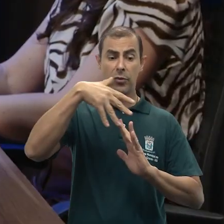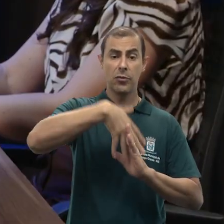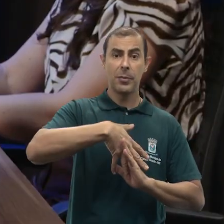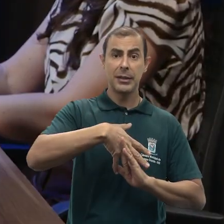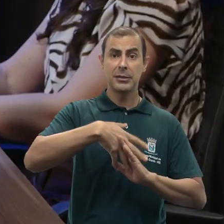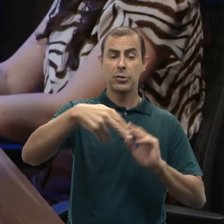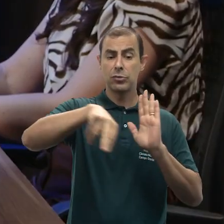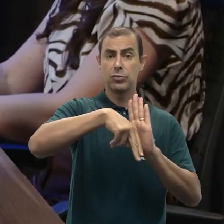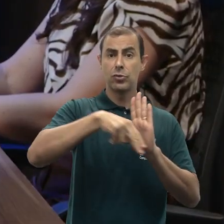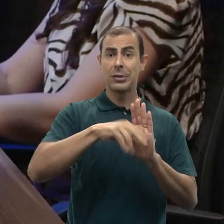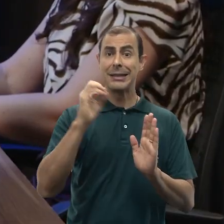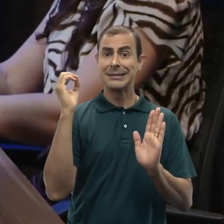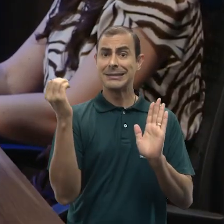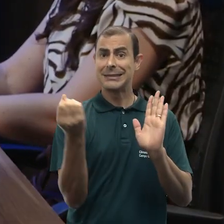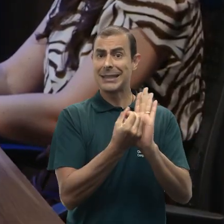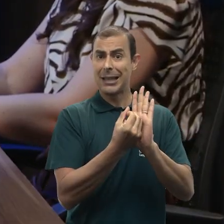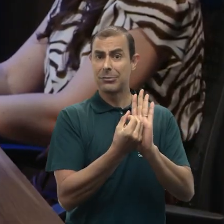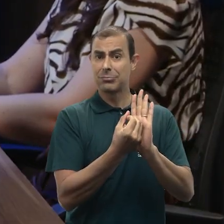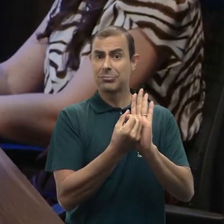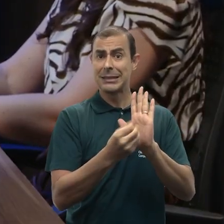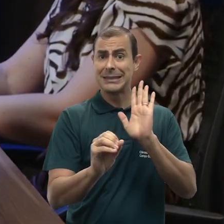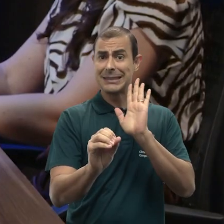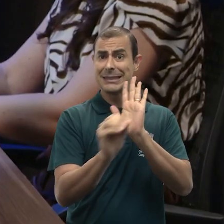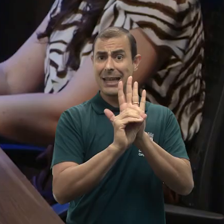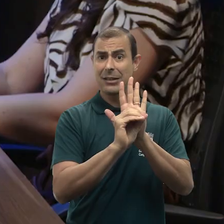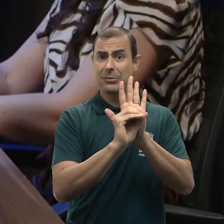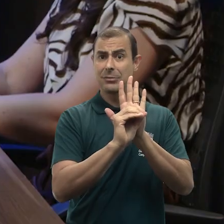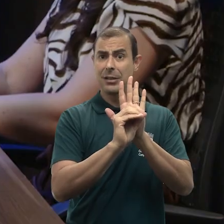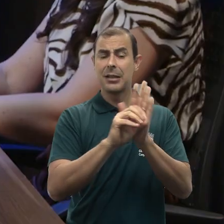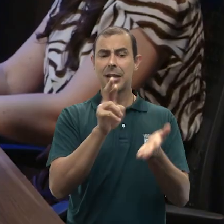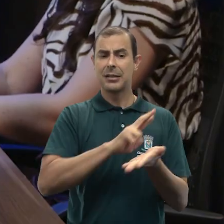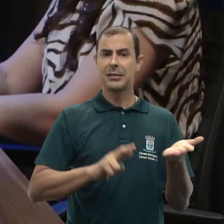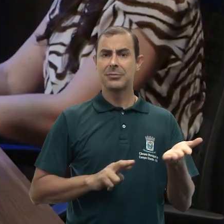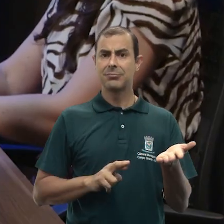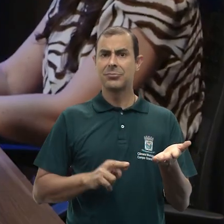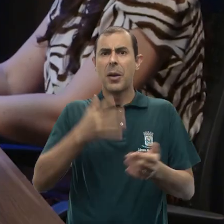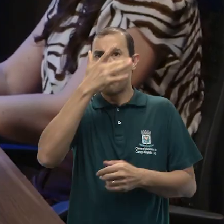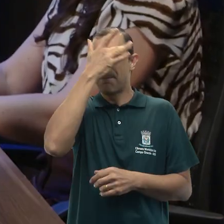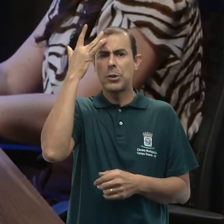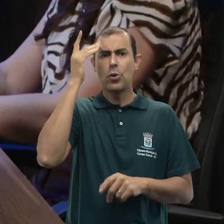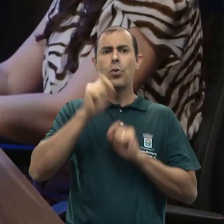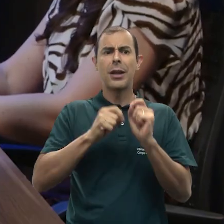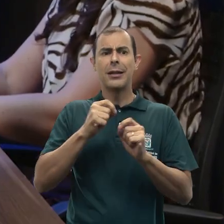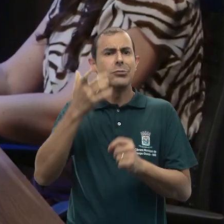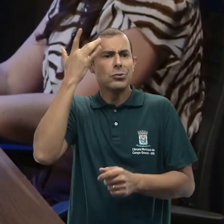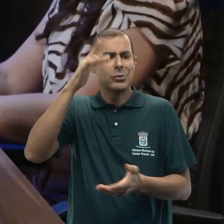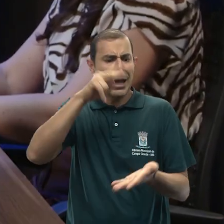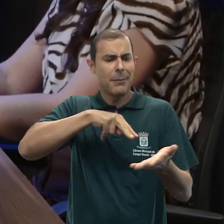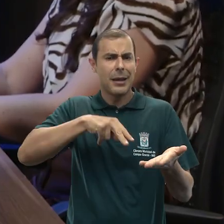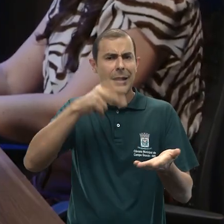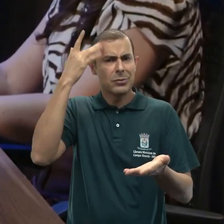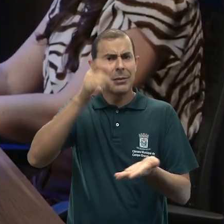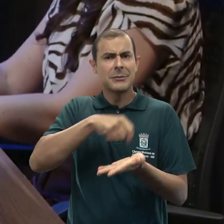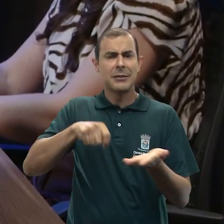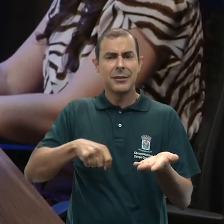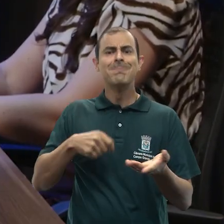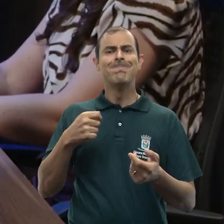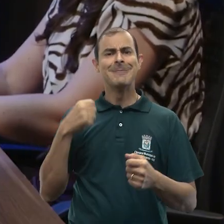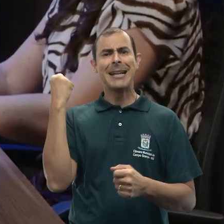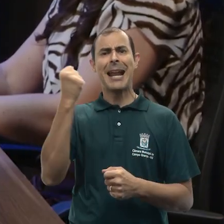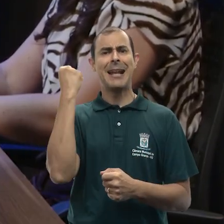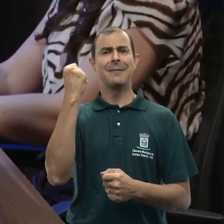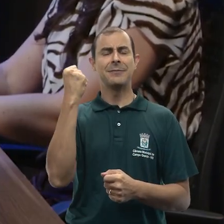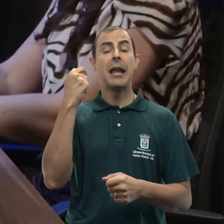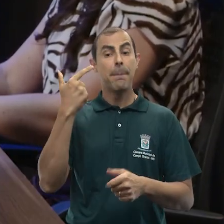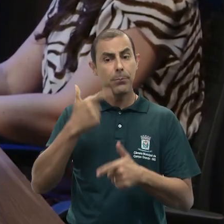é de base, uma geração de pessoas com semi-analfabeta entrando no mercado de trabalho. Isso é muito grave, isso é problema de